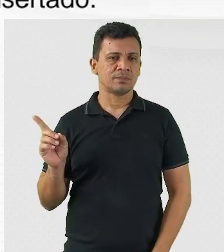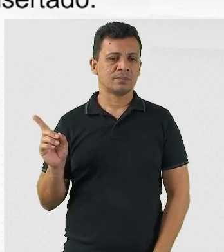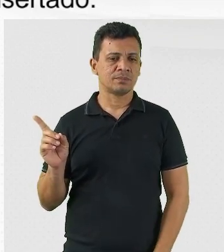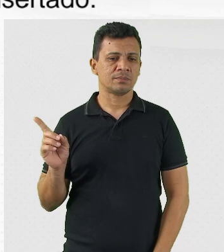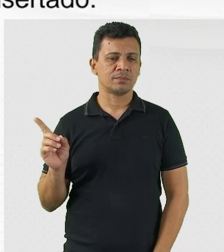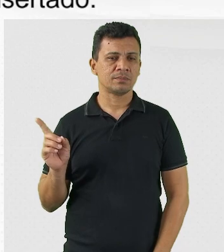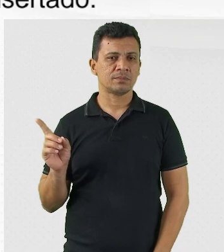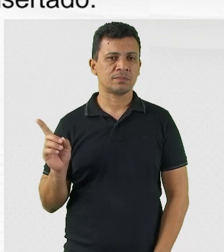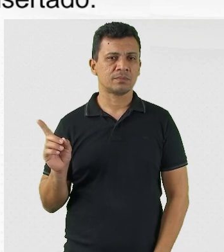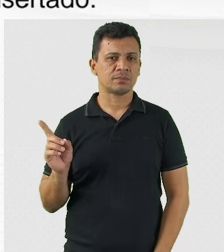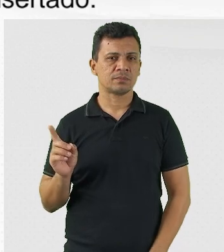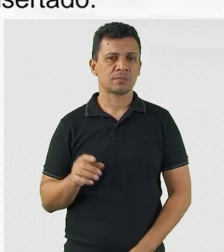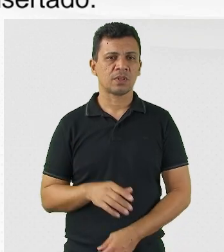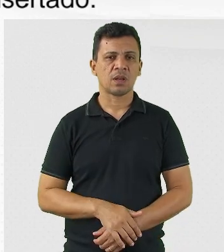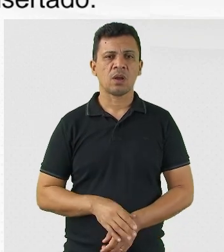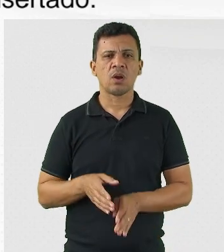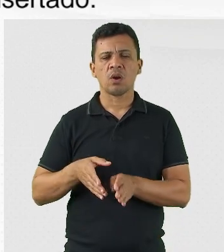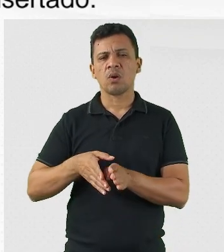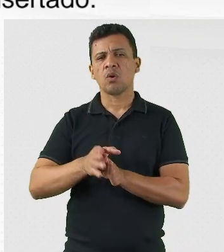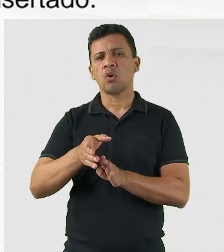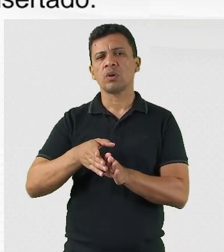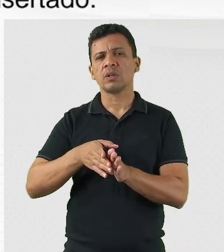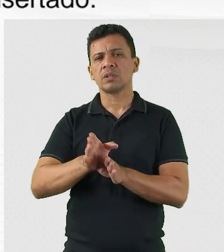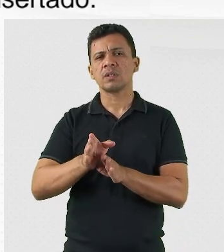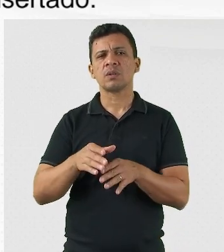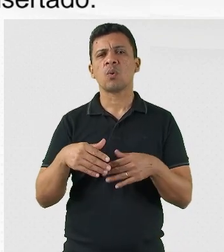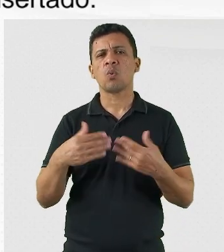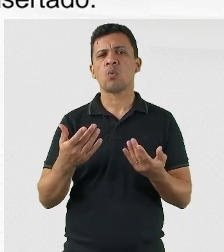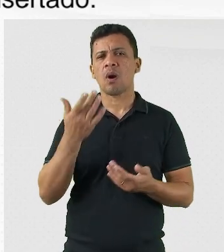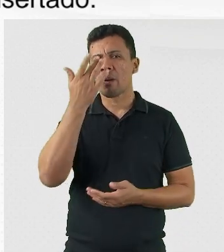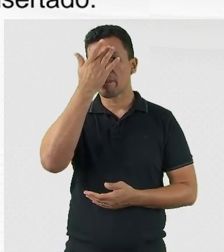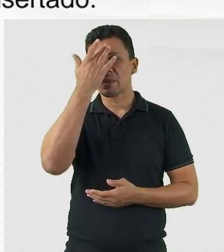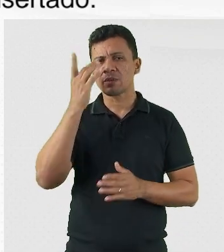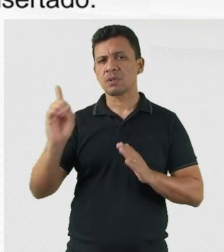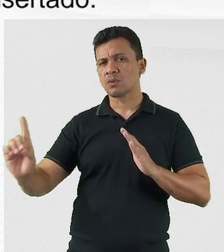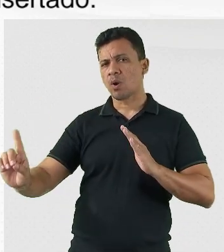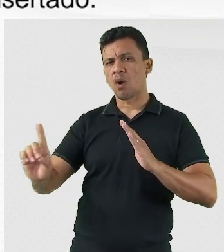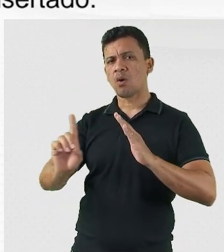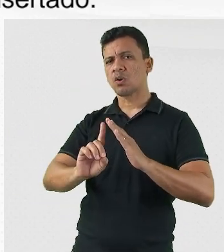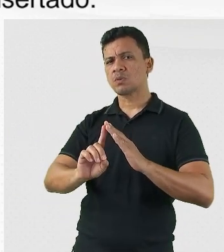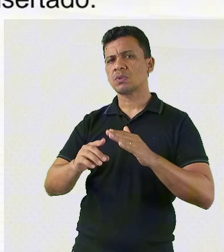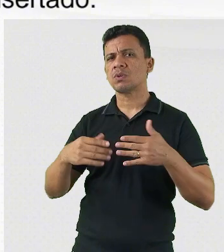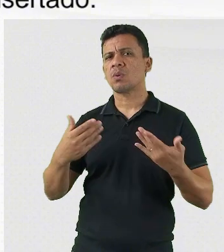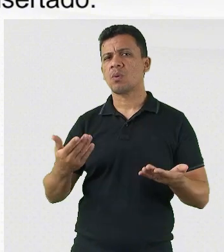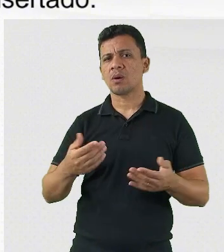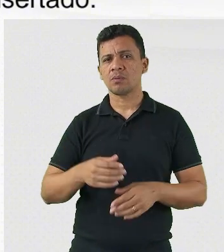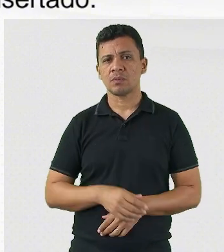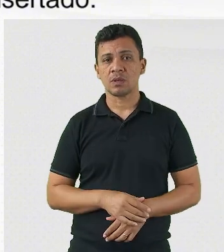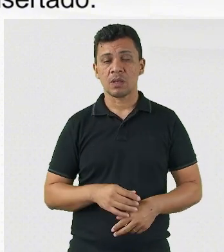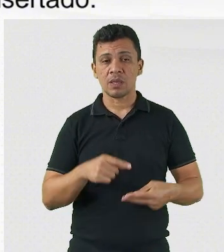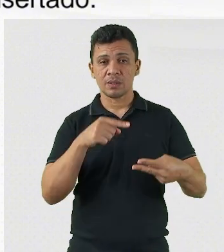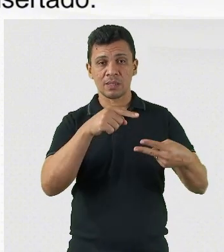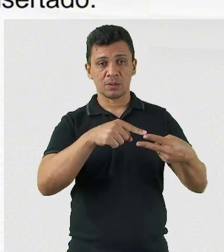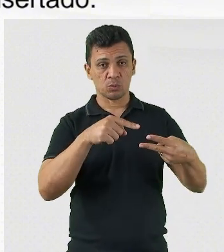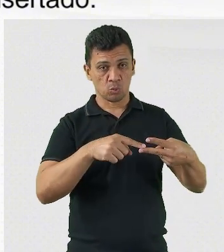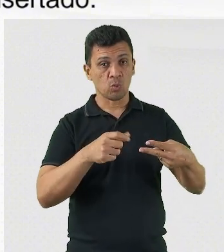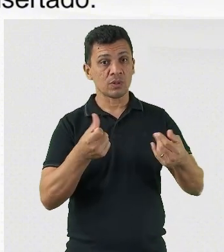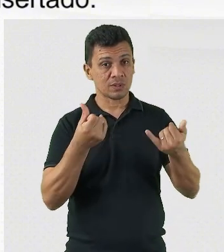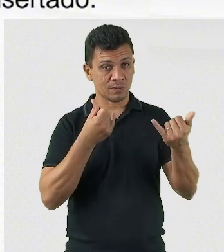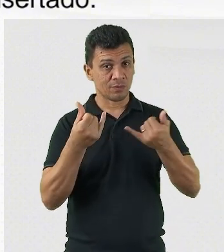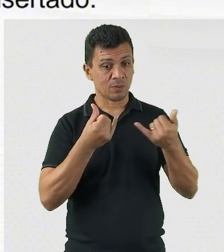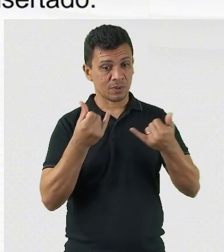stairs. Qual é a orientação dada aos hóspedes? Tem duas informações nesse cartaz.